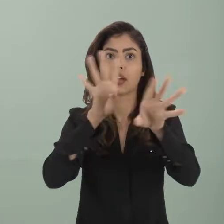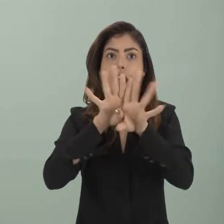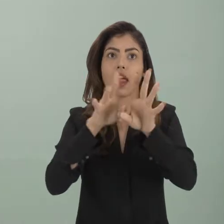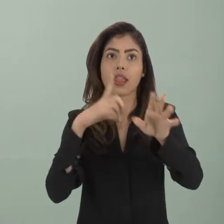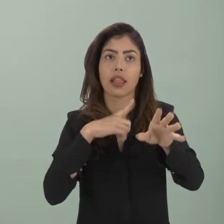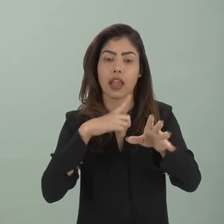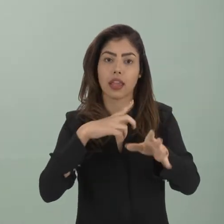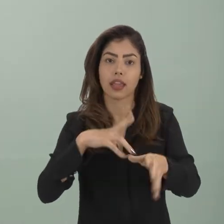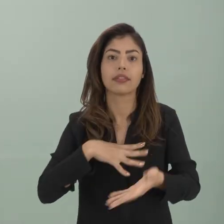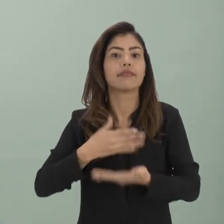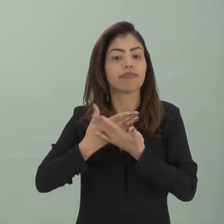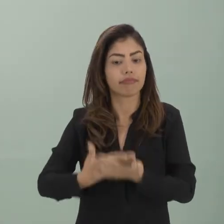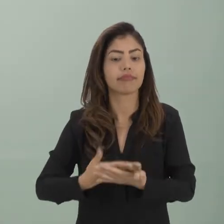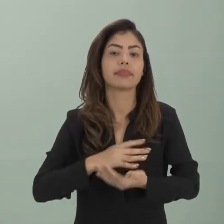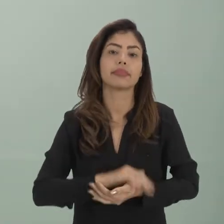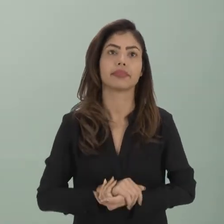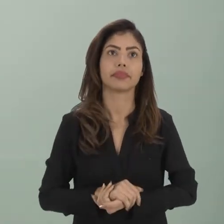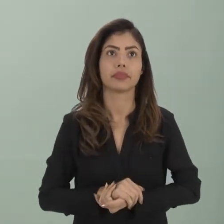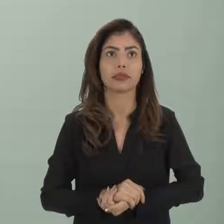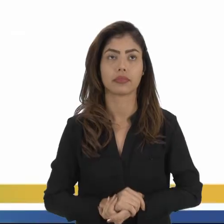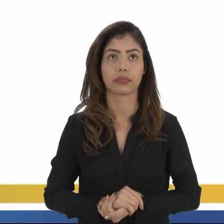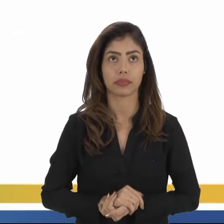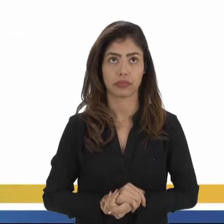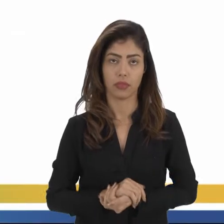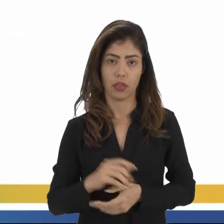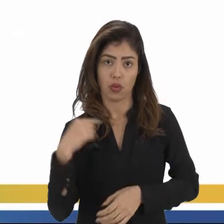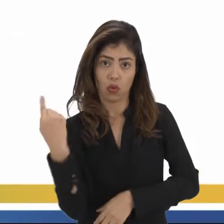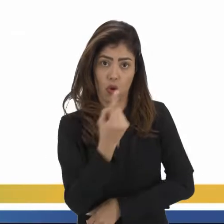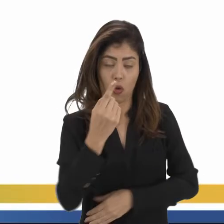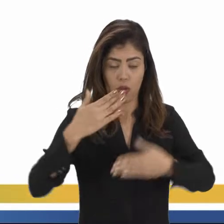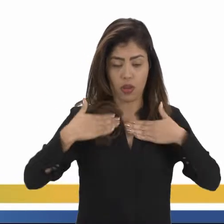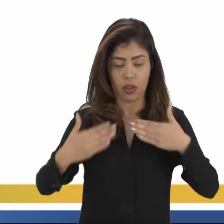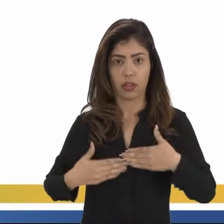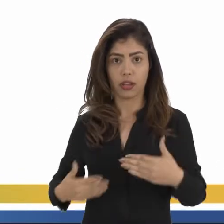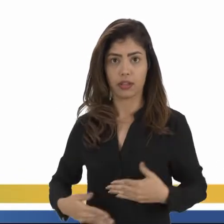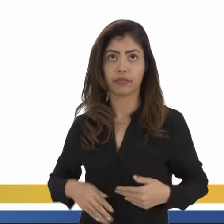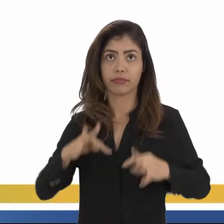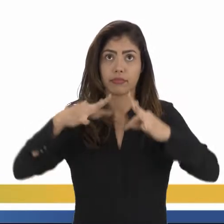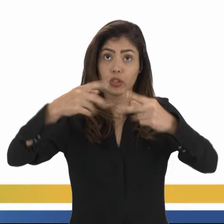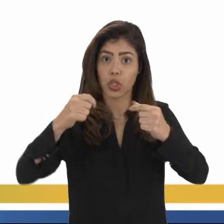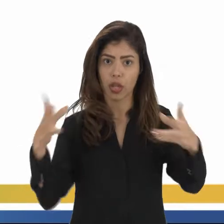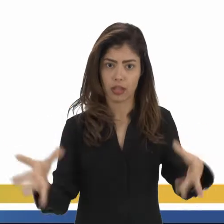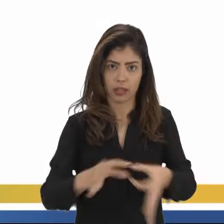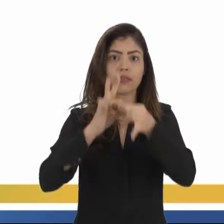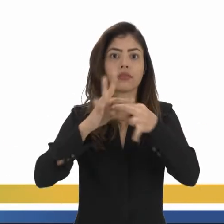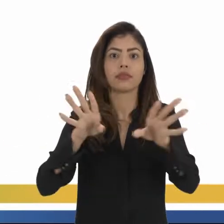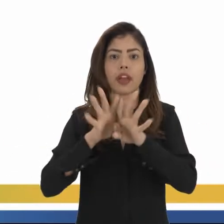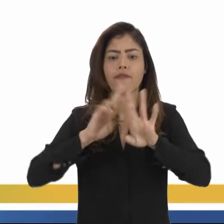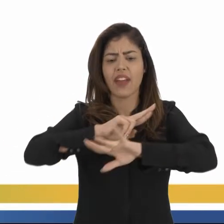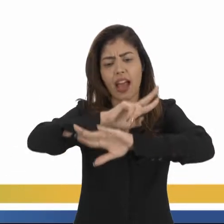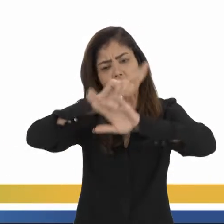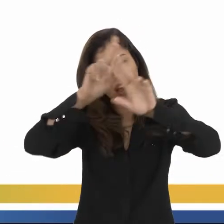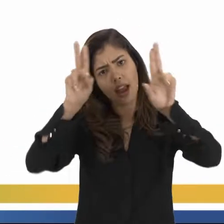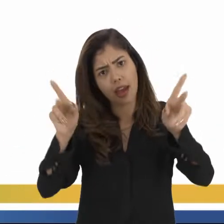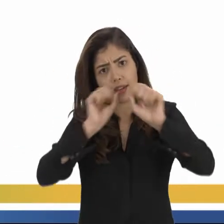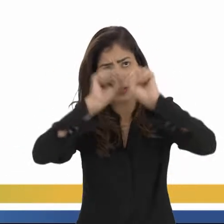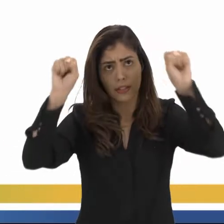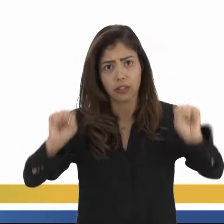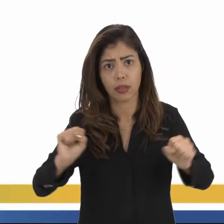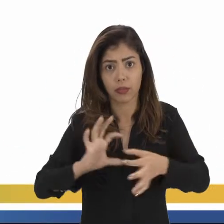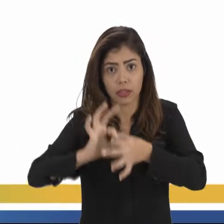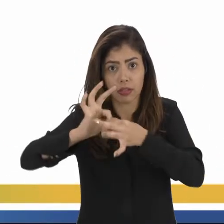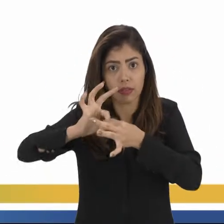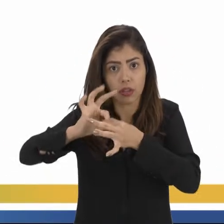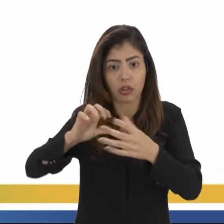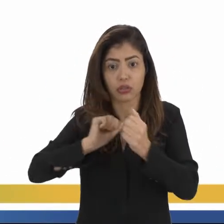tenha estabilidade. Como o nosso corpo é uma máquina complexa que apresenta diversos sistemas